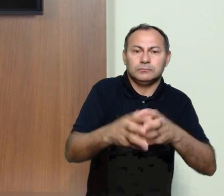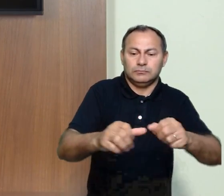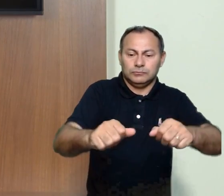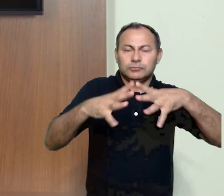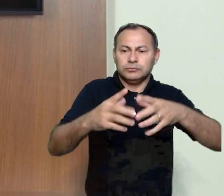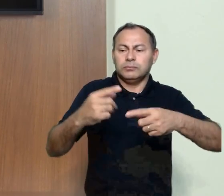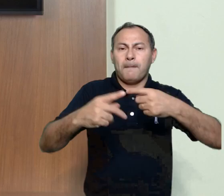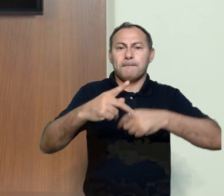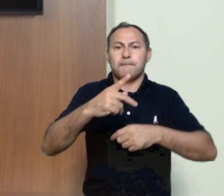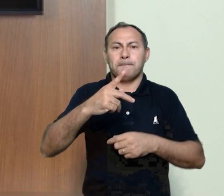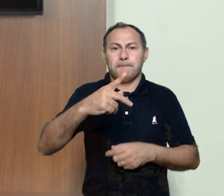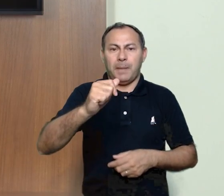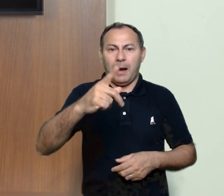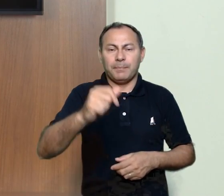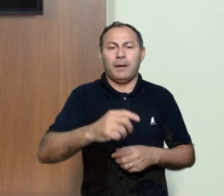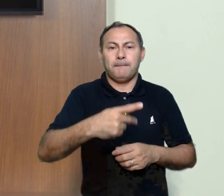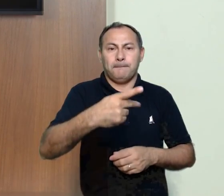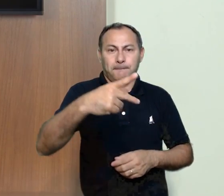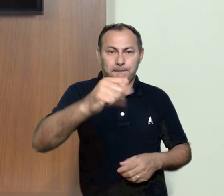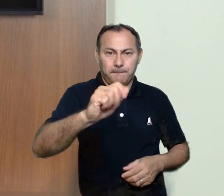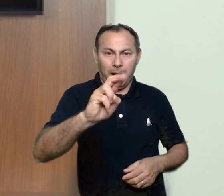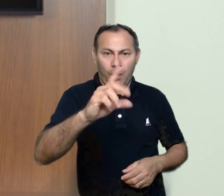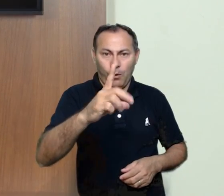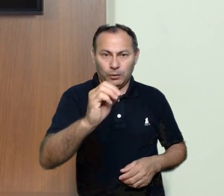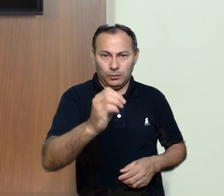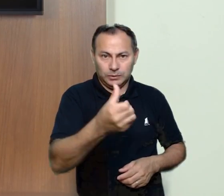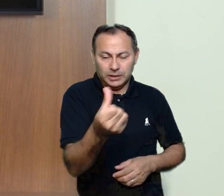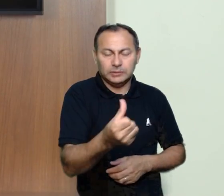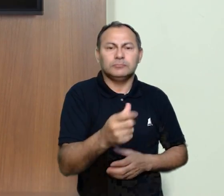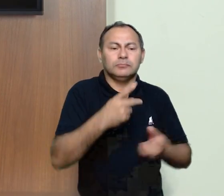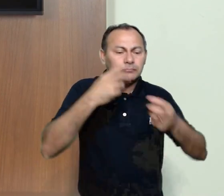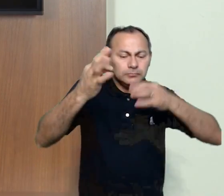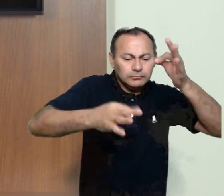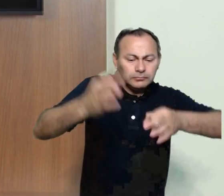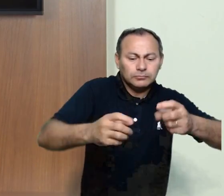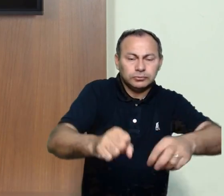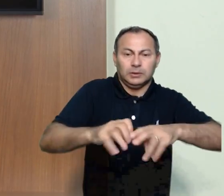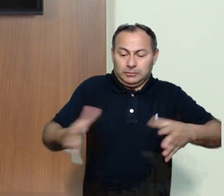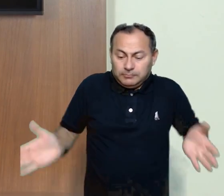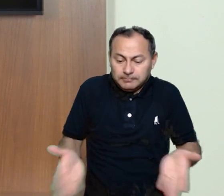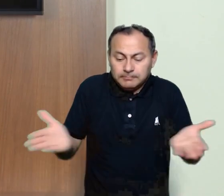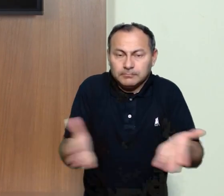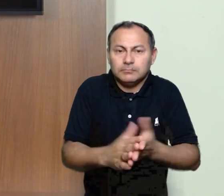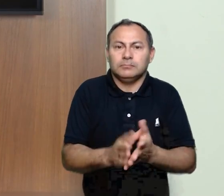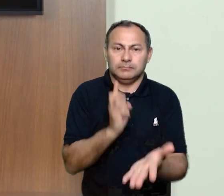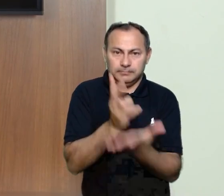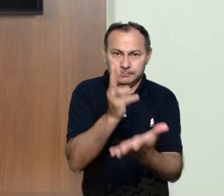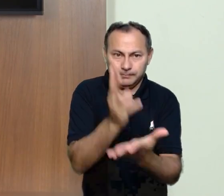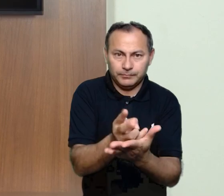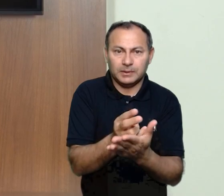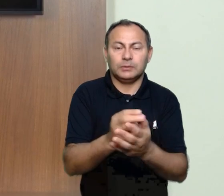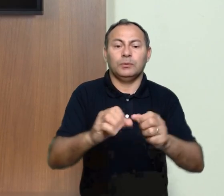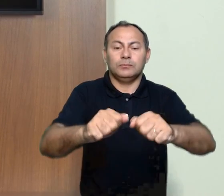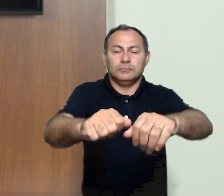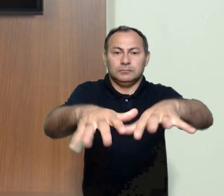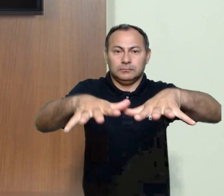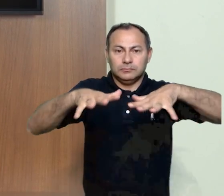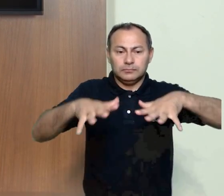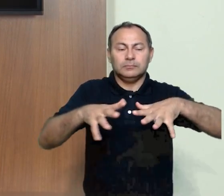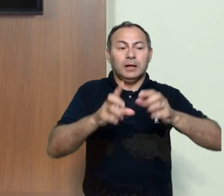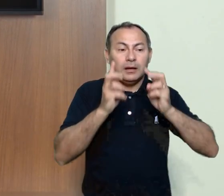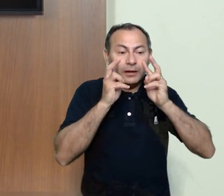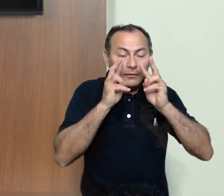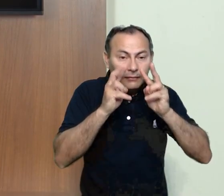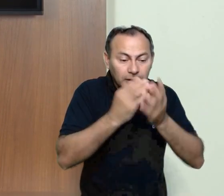com um discurso bastante positivo, verdadeiramente de ânimo para a continuidade do concílio,